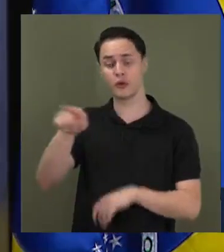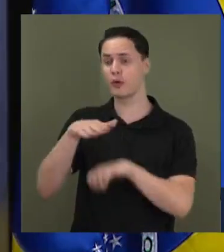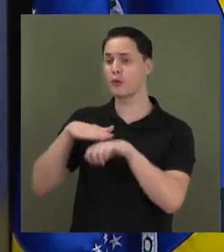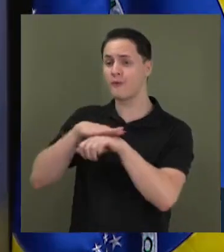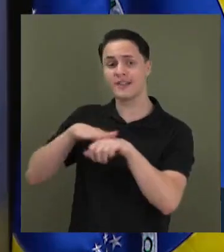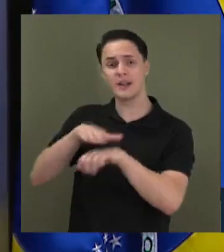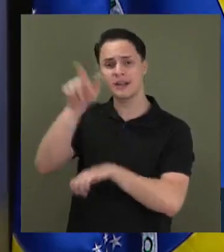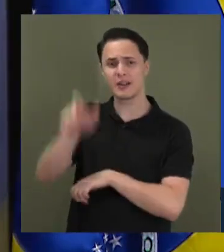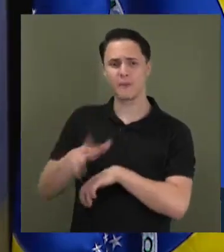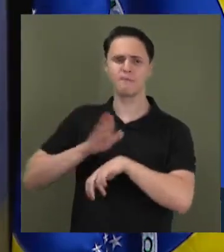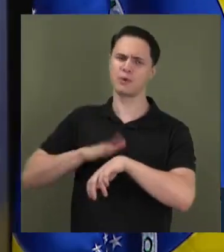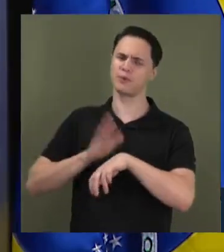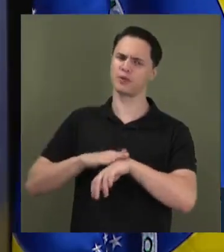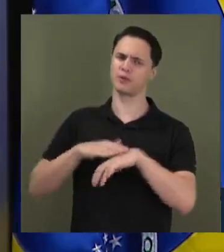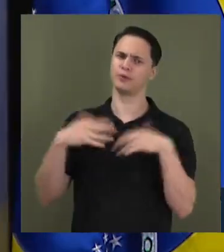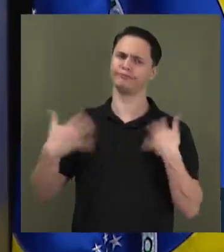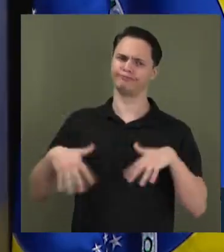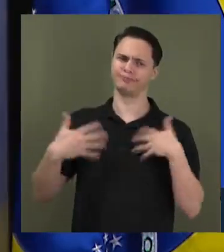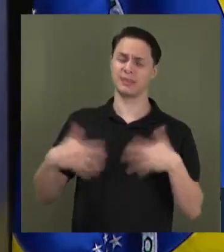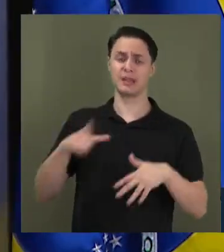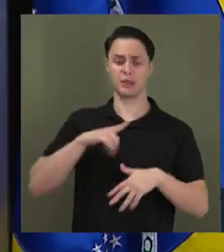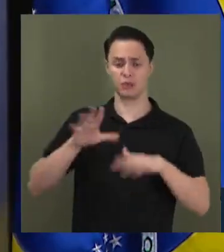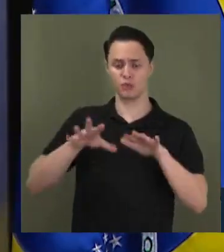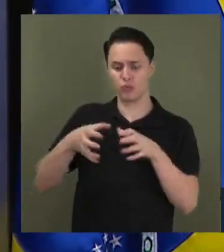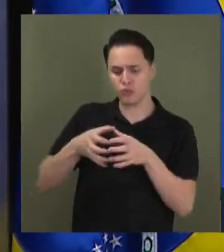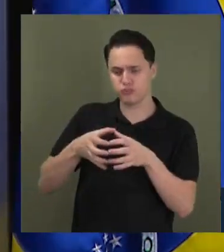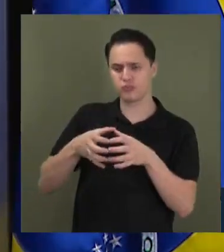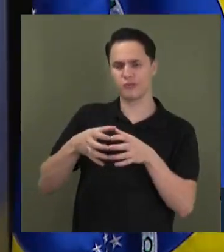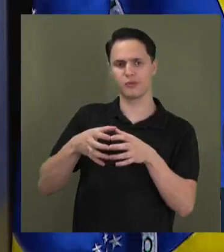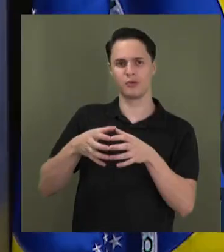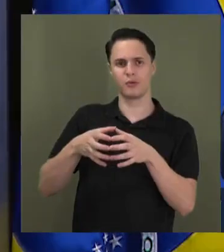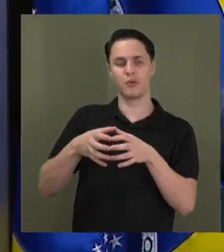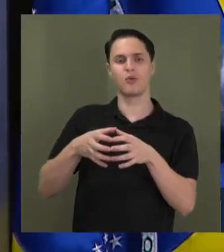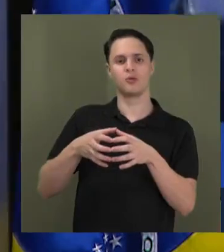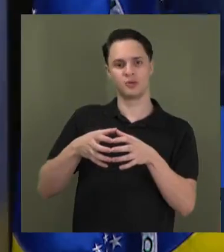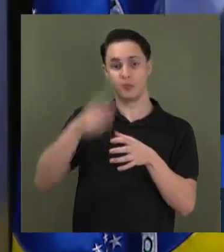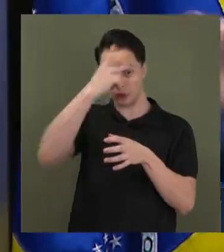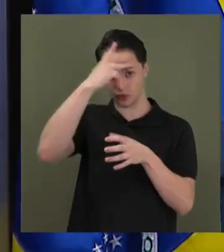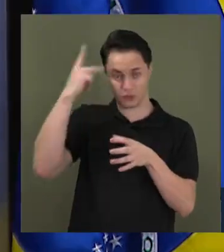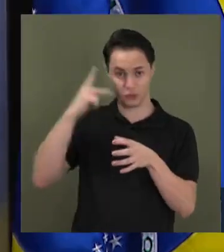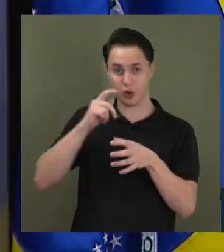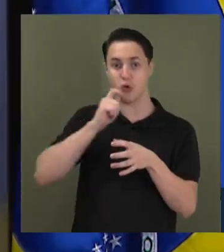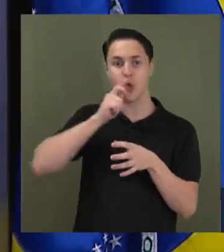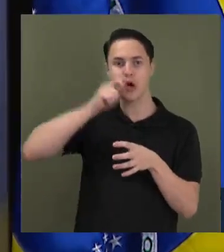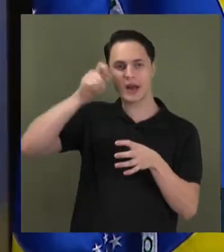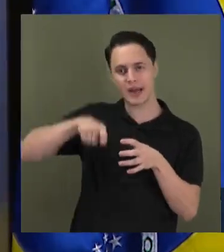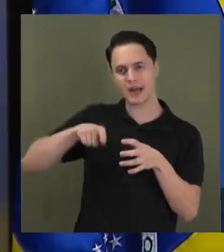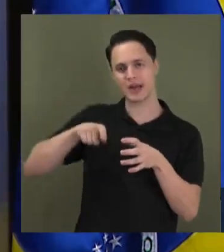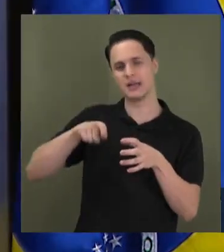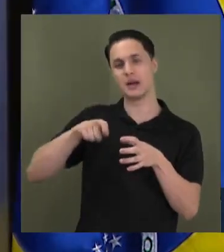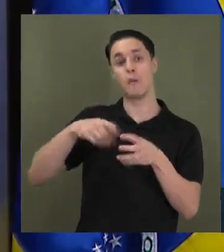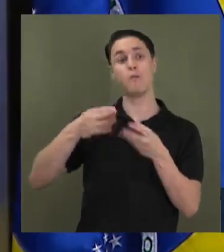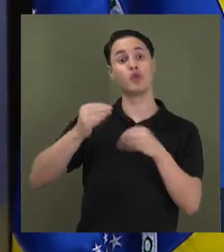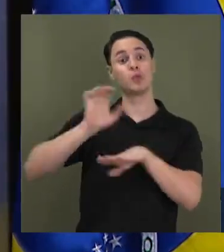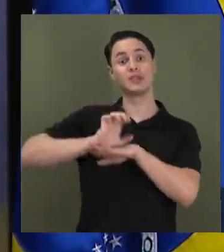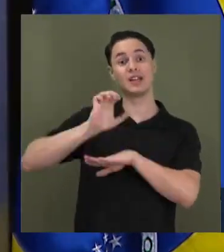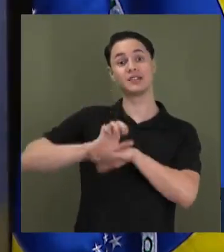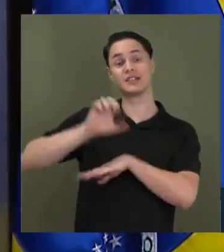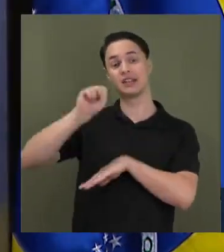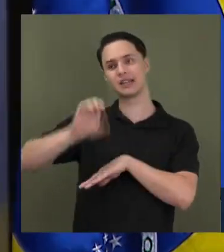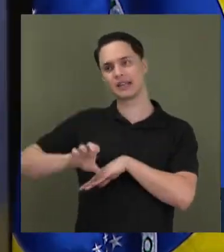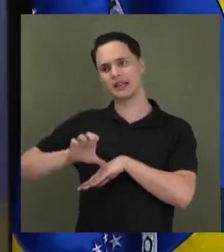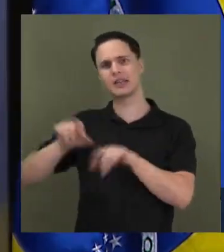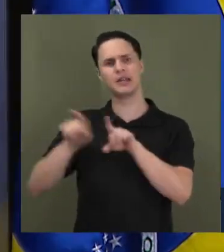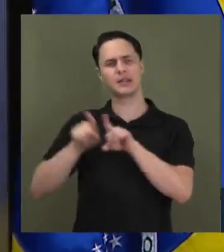ucraniano. Nós temos colônias muito grandes no Brasil, tanto em Santa Catarina, como também lá